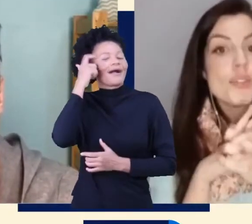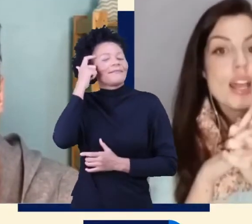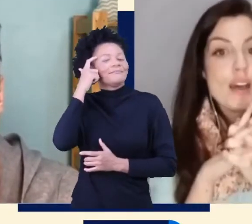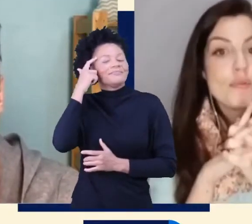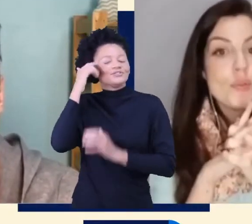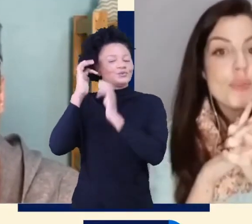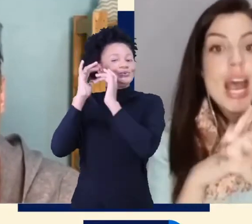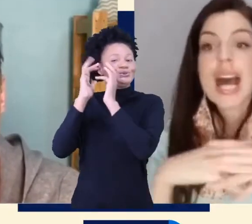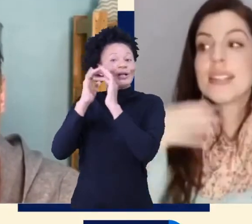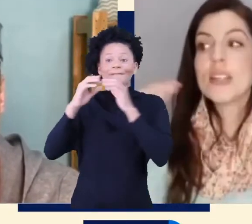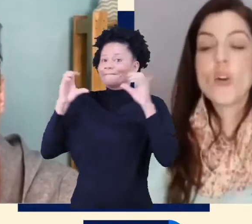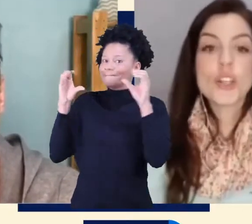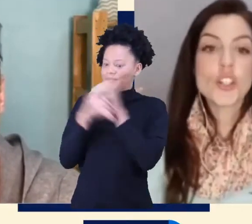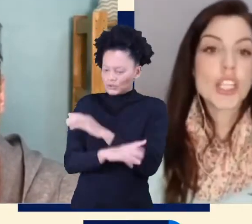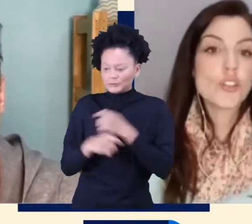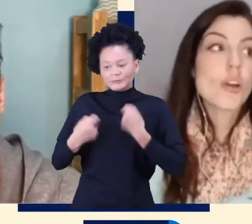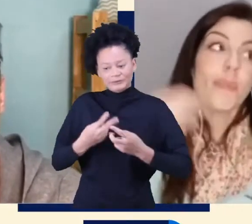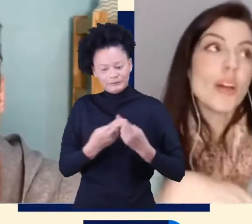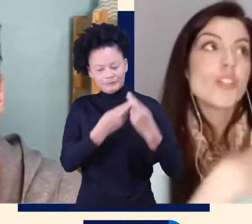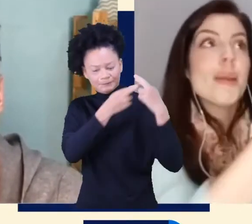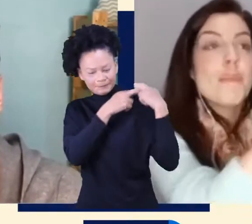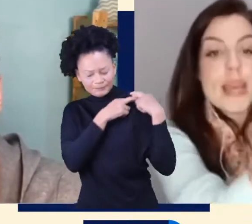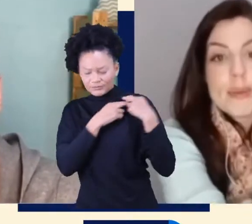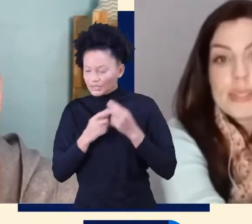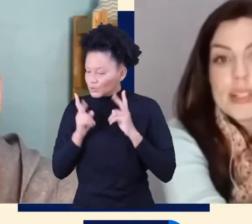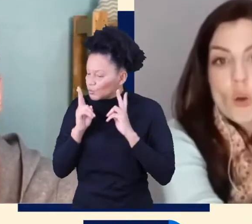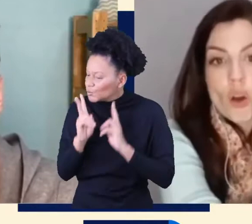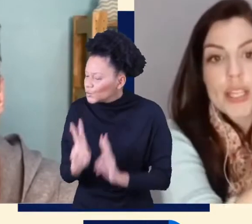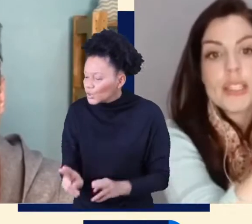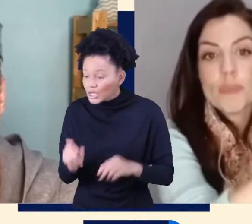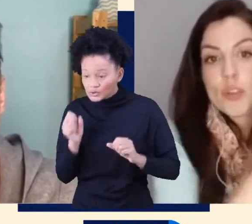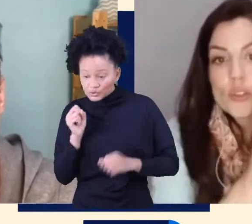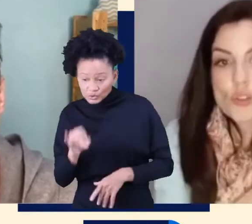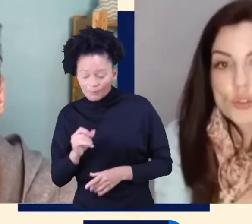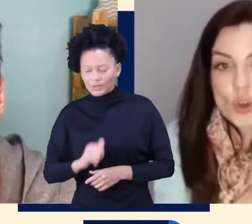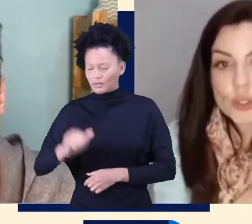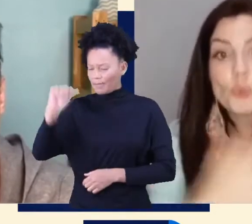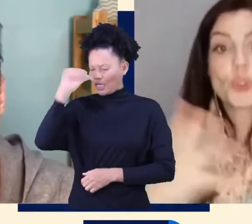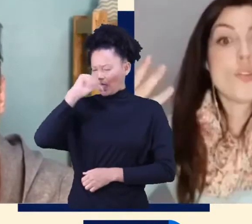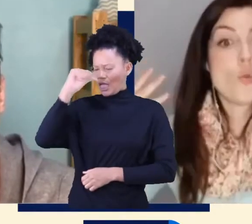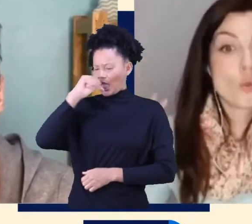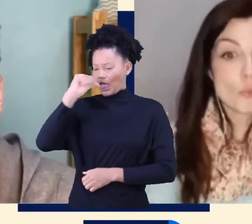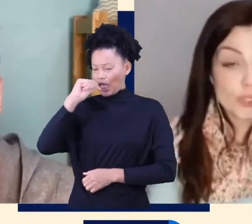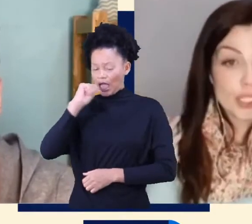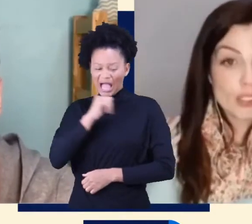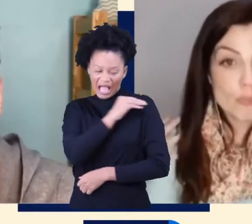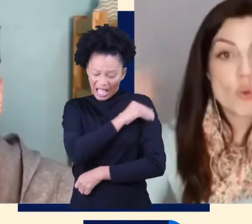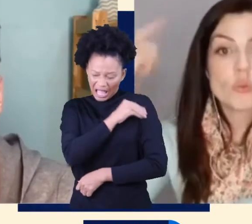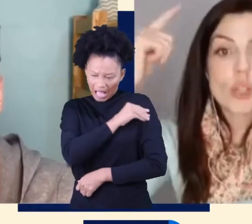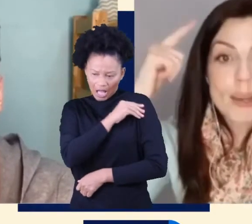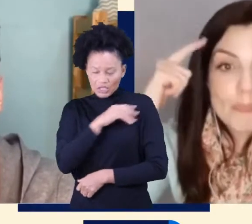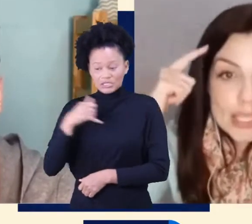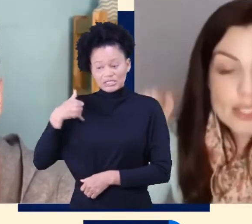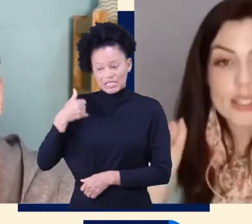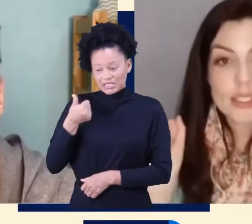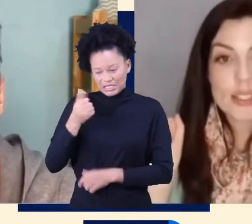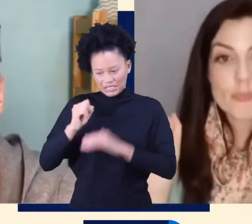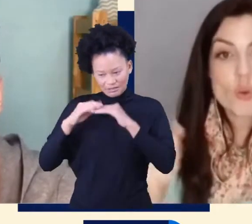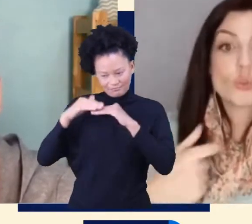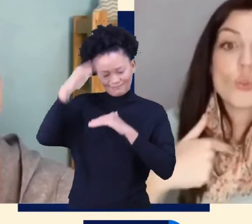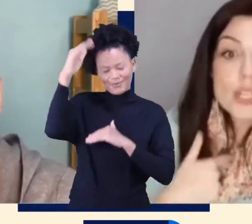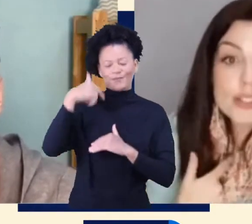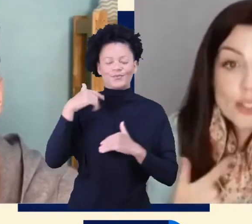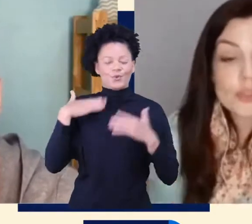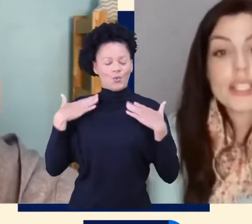ser responsável. Assim como a gente só pode beber bebida alcoólica depois de 18, porque o corpo tem que estar pronto, a cabeça tem que